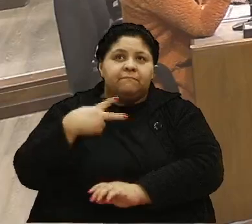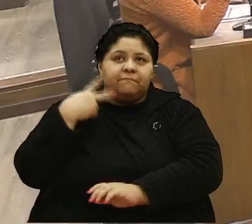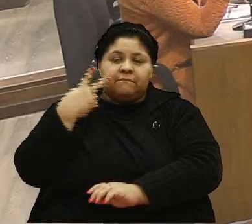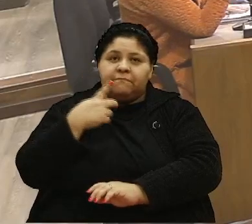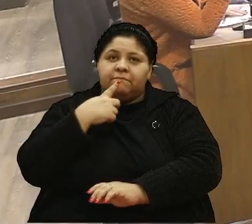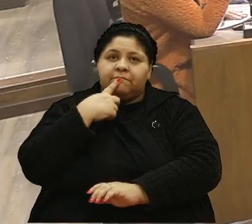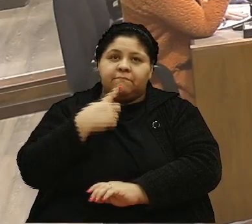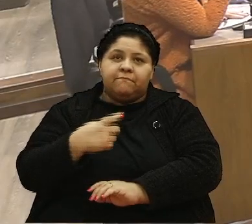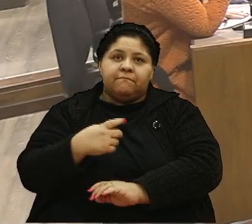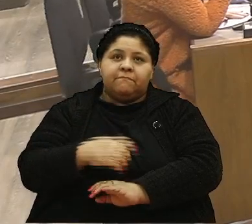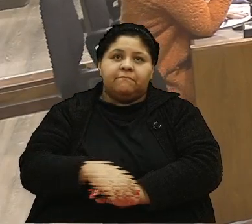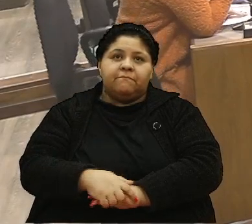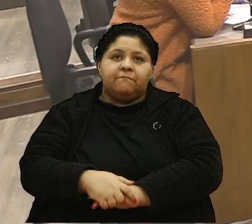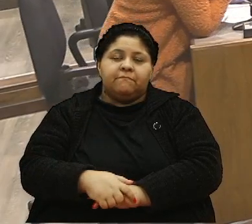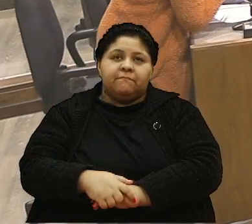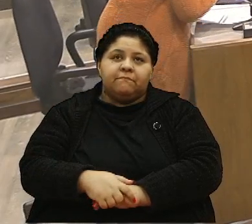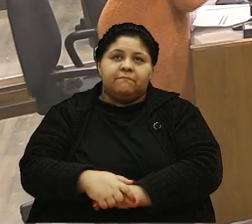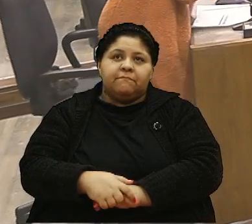Frigeri.